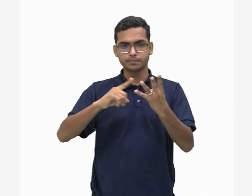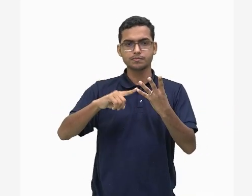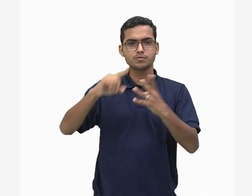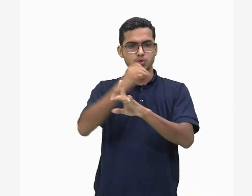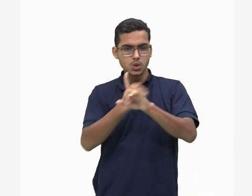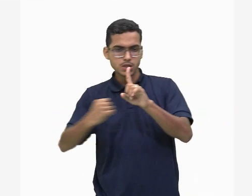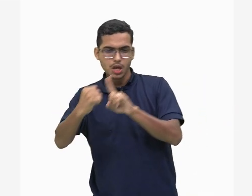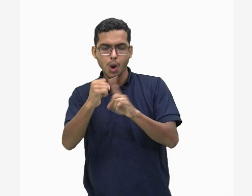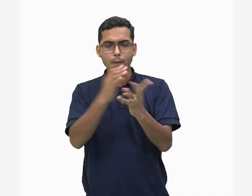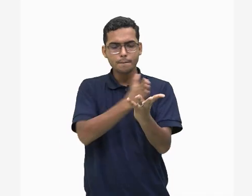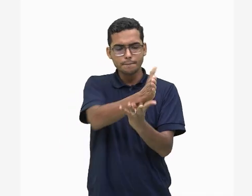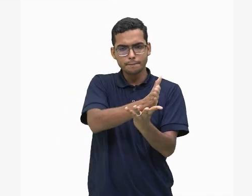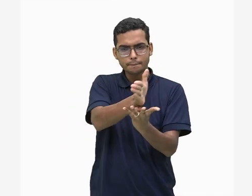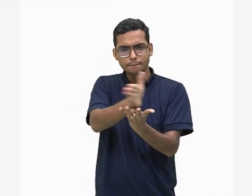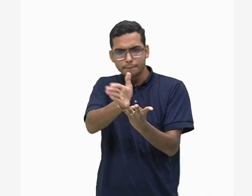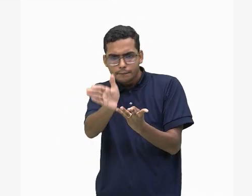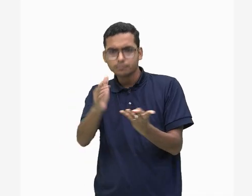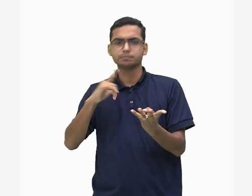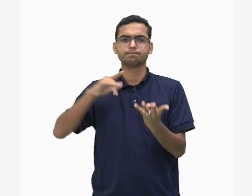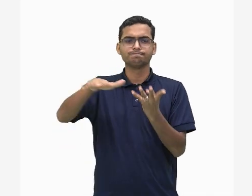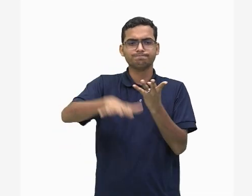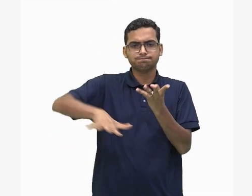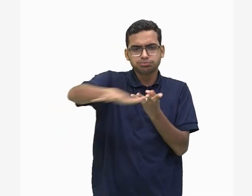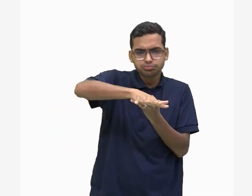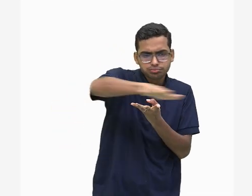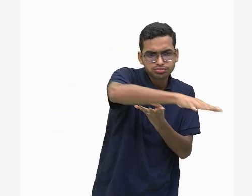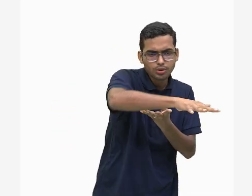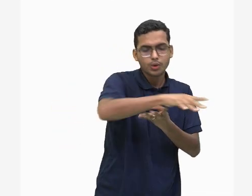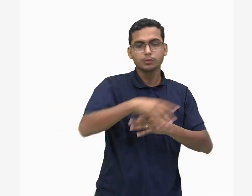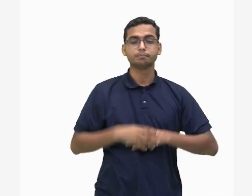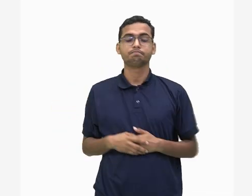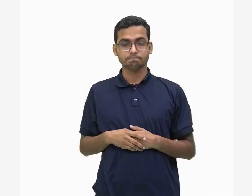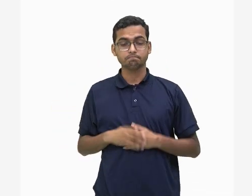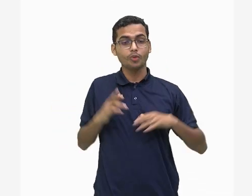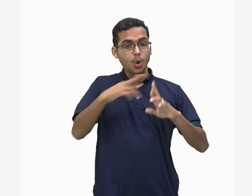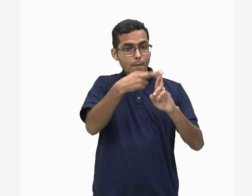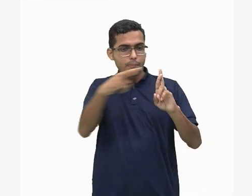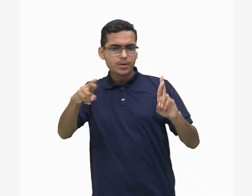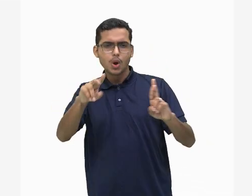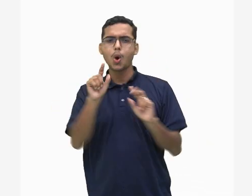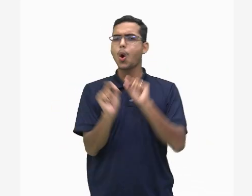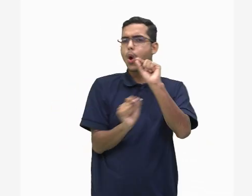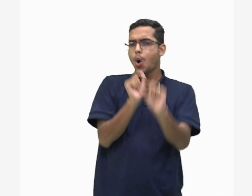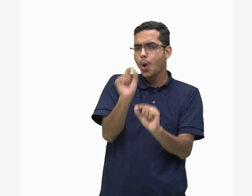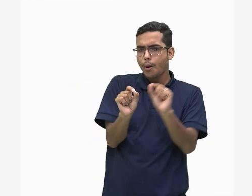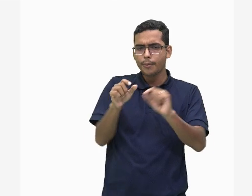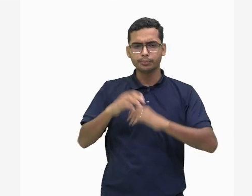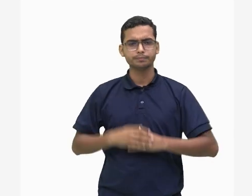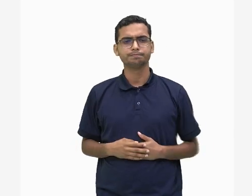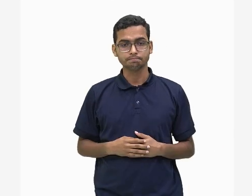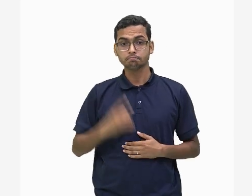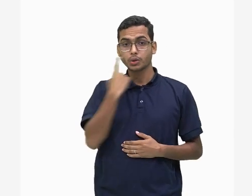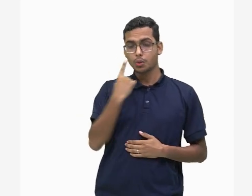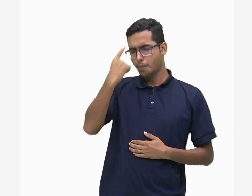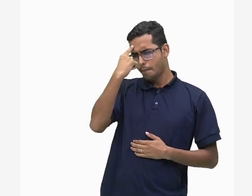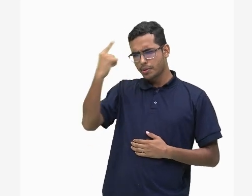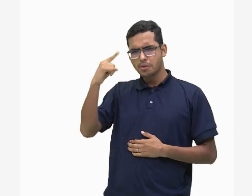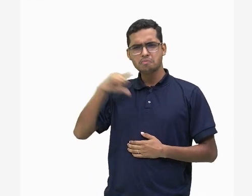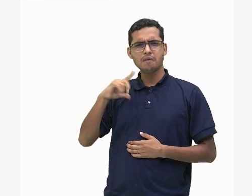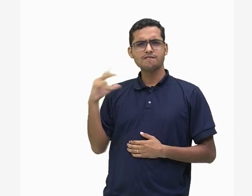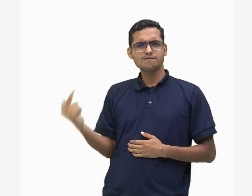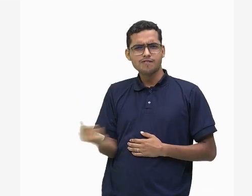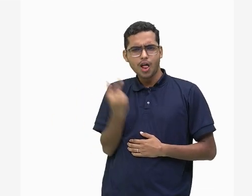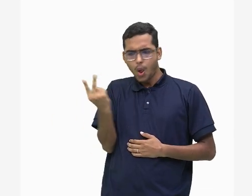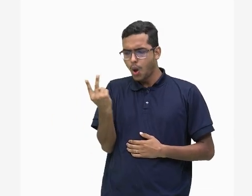vezes, a religião apresenta-se como um dos principais transmissores de valores. Então, nós poderíamos